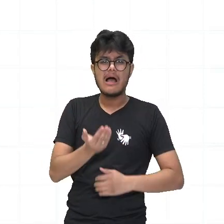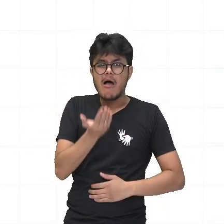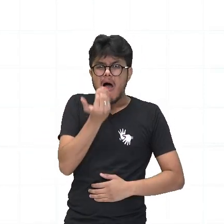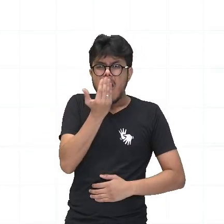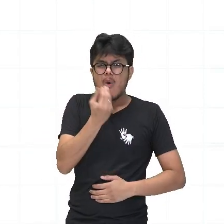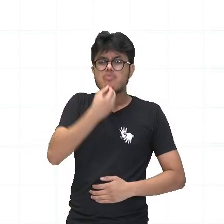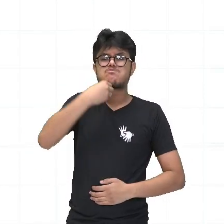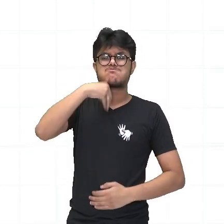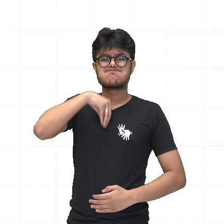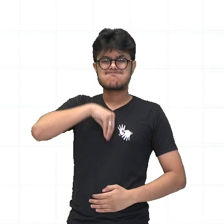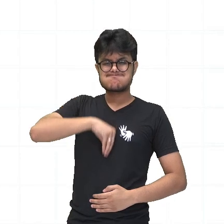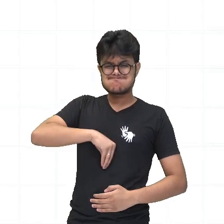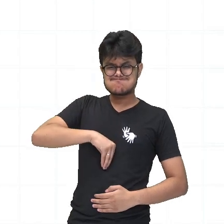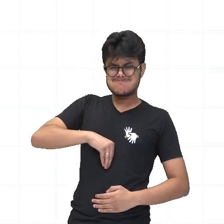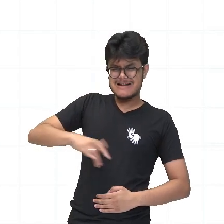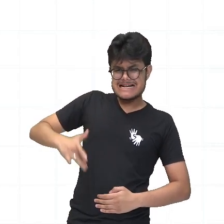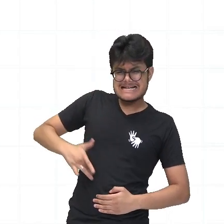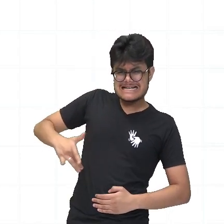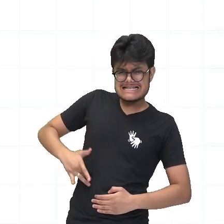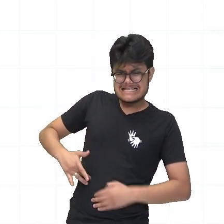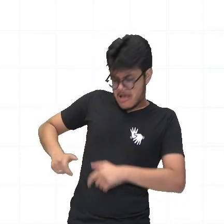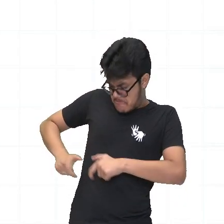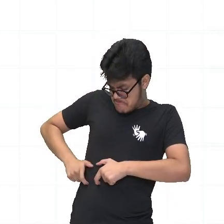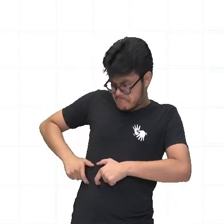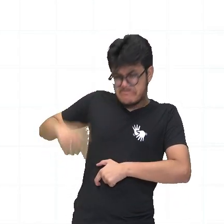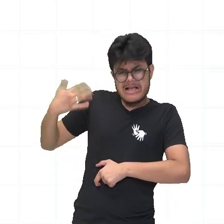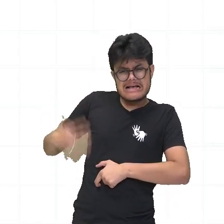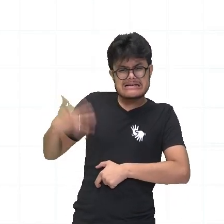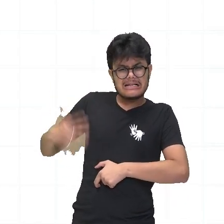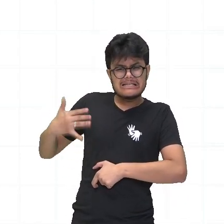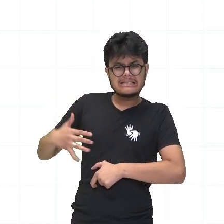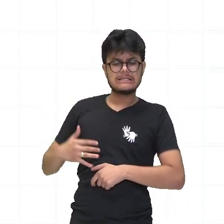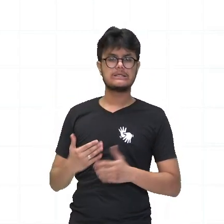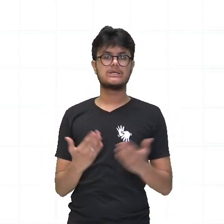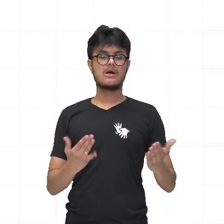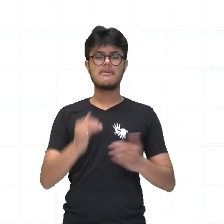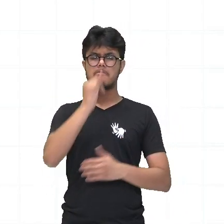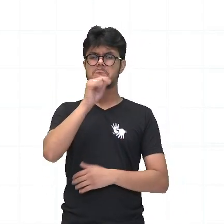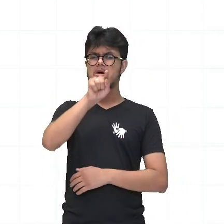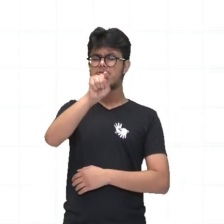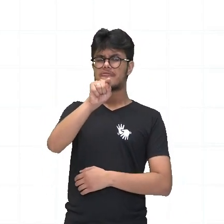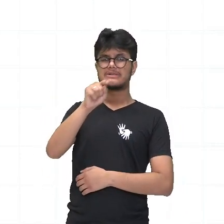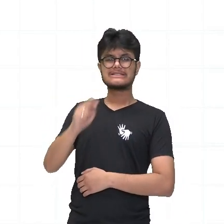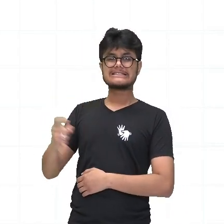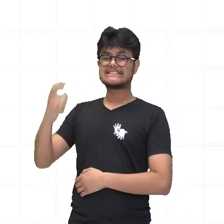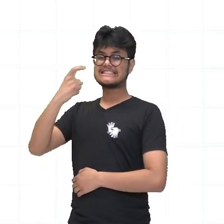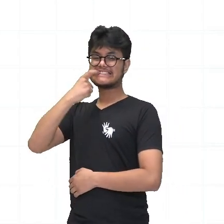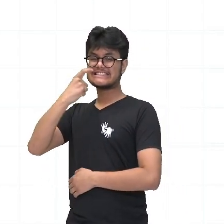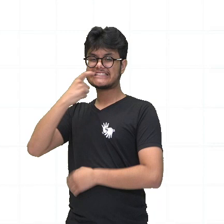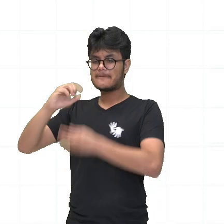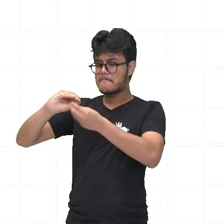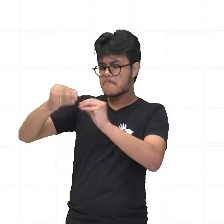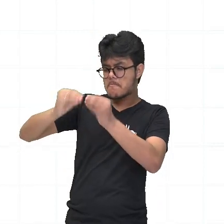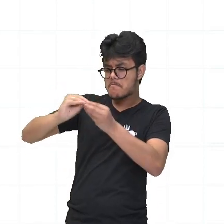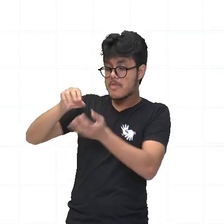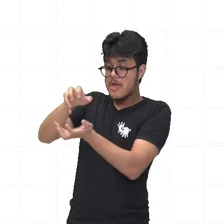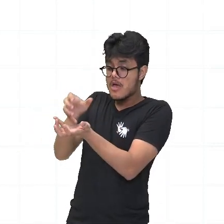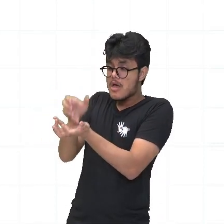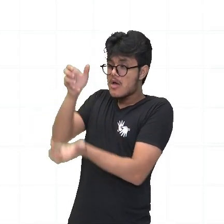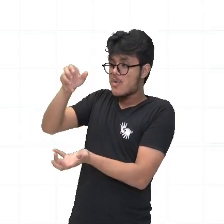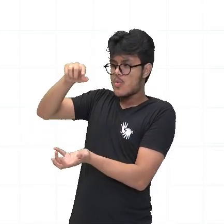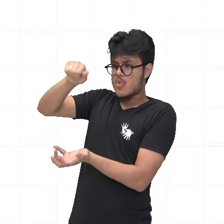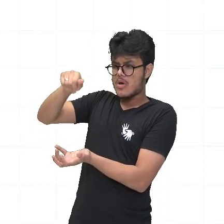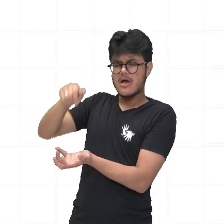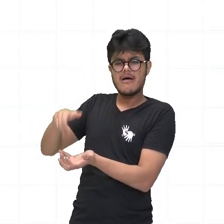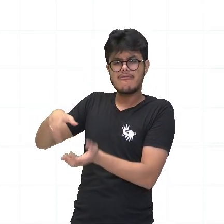ambientes aquáticos. Imagina você vai lá e pega uma garrafa PET de água de um rio e por um acaso